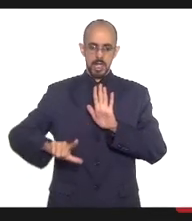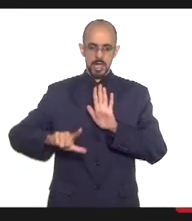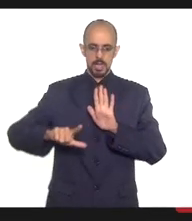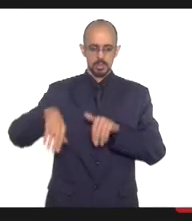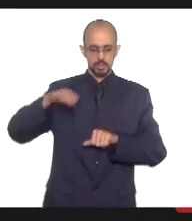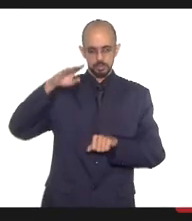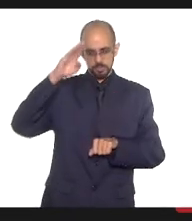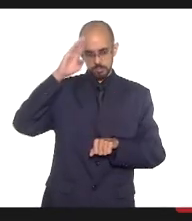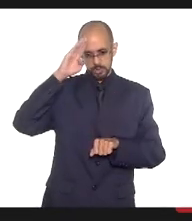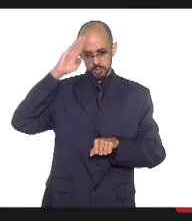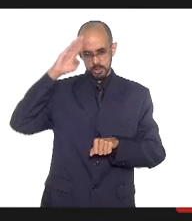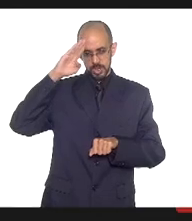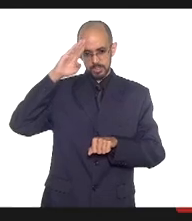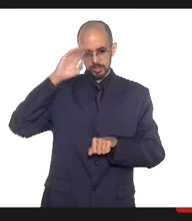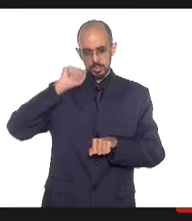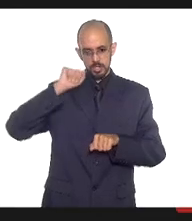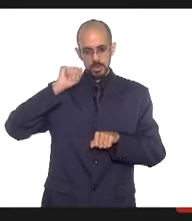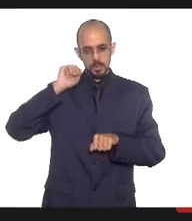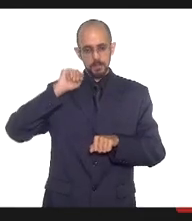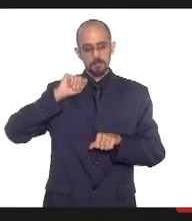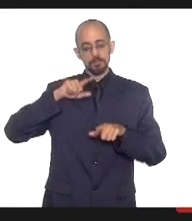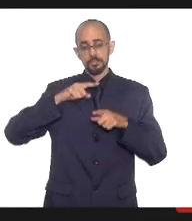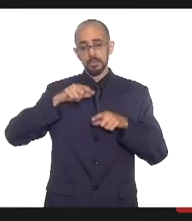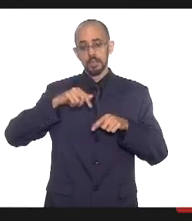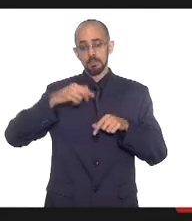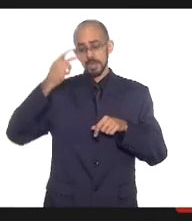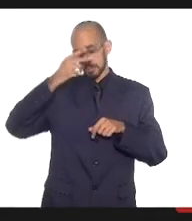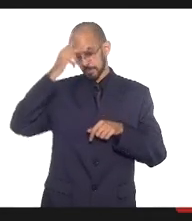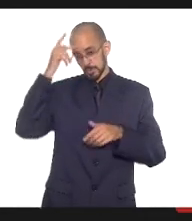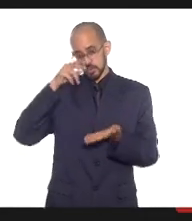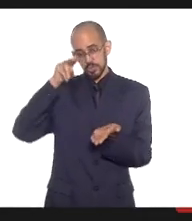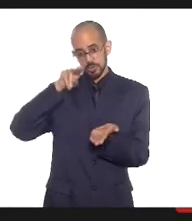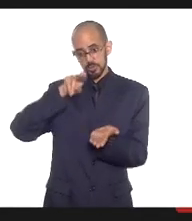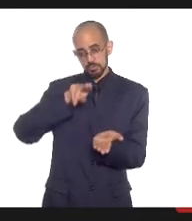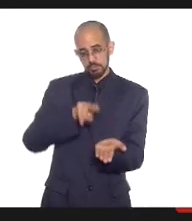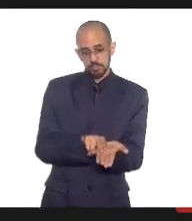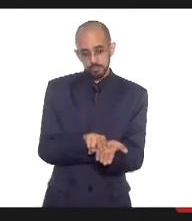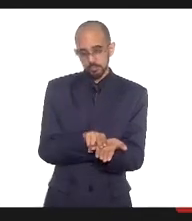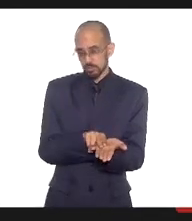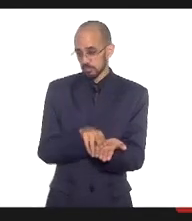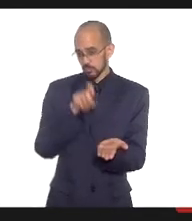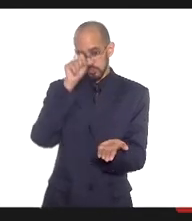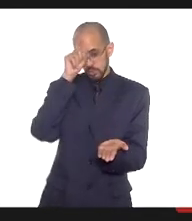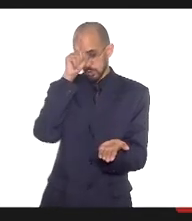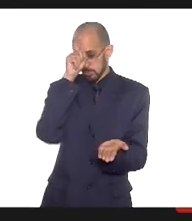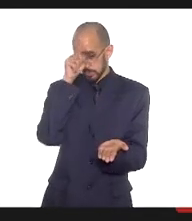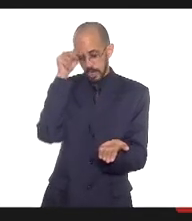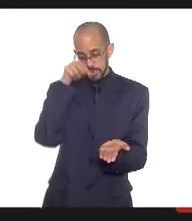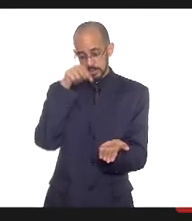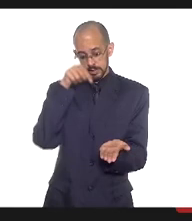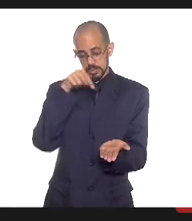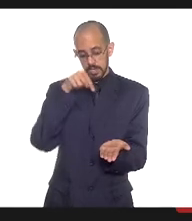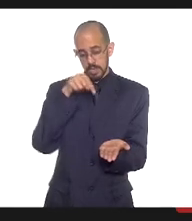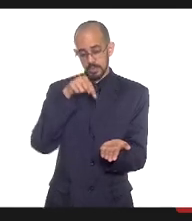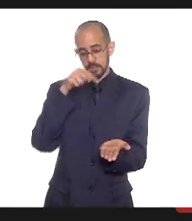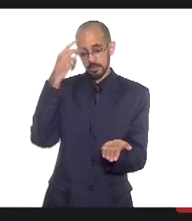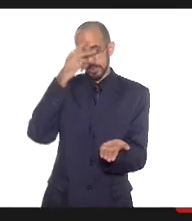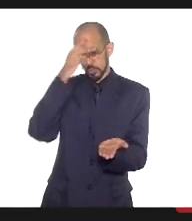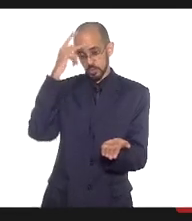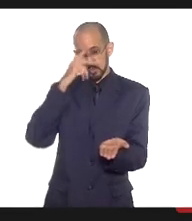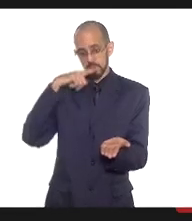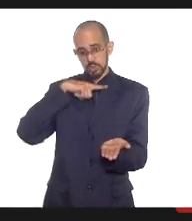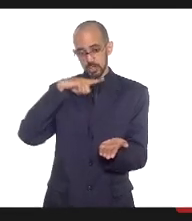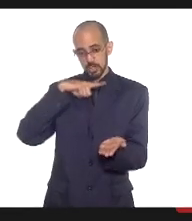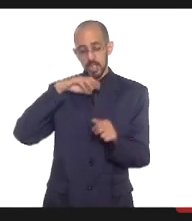prioridade principalmente para os pacientes que estão dentro dos hospitais o que também são pessoas que estão lá